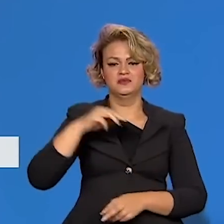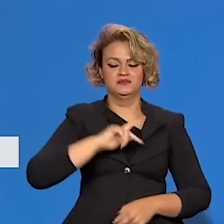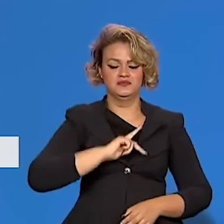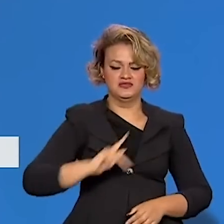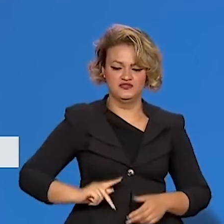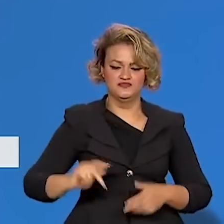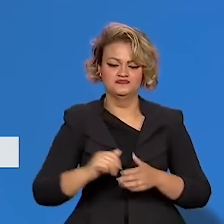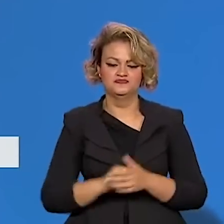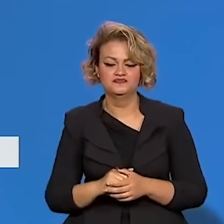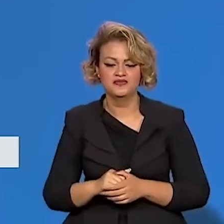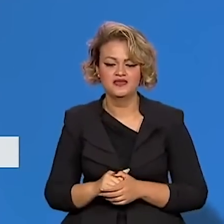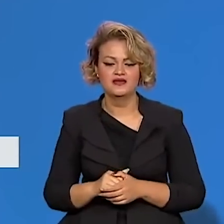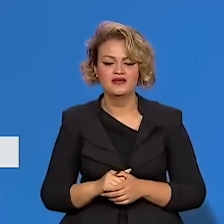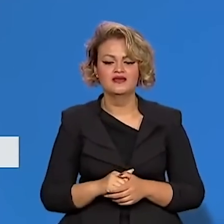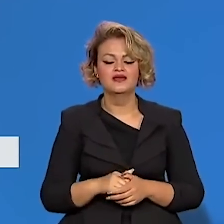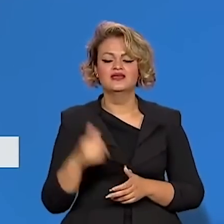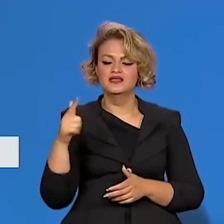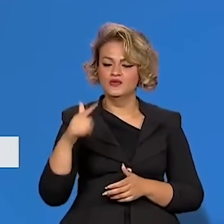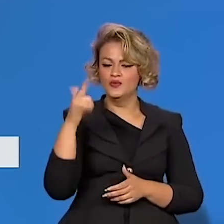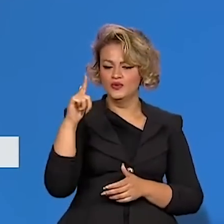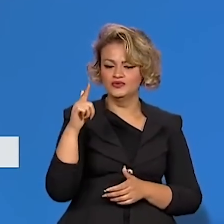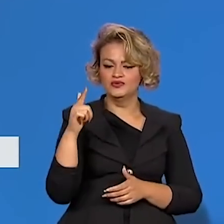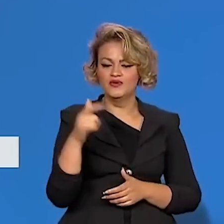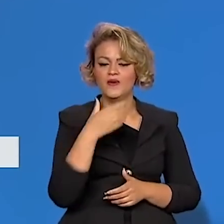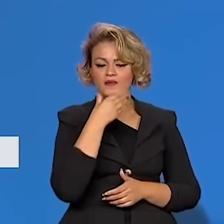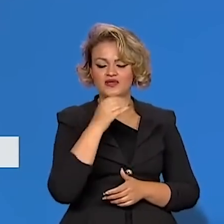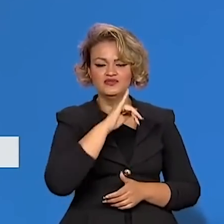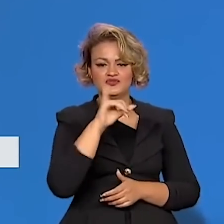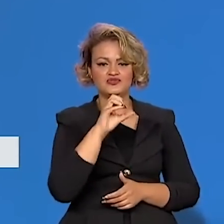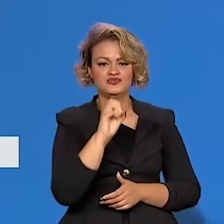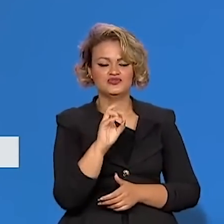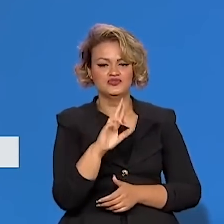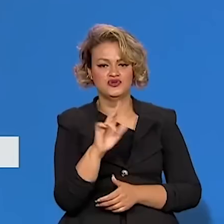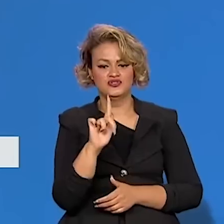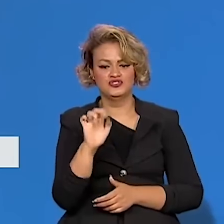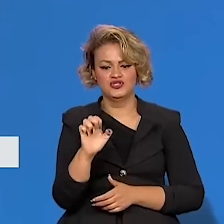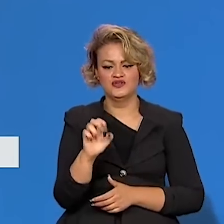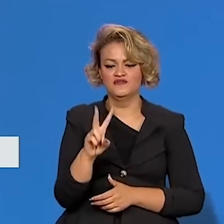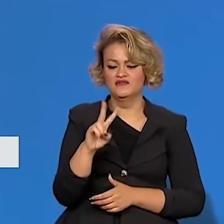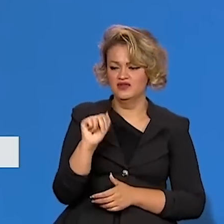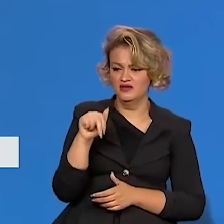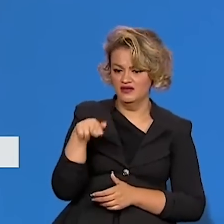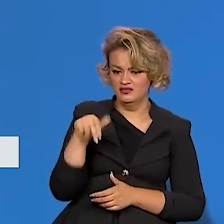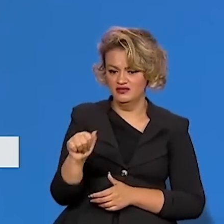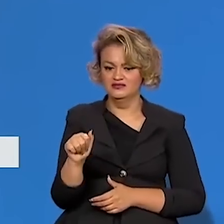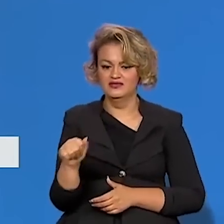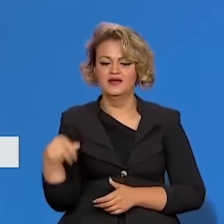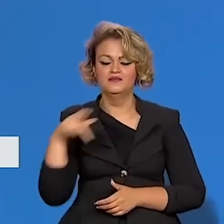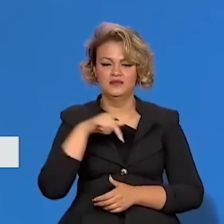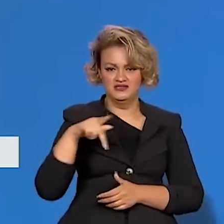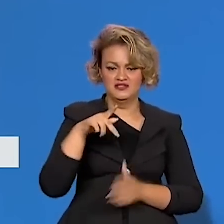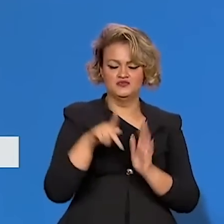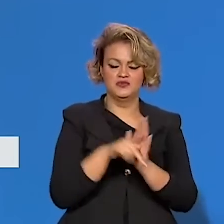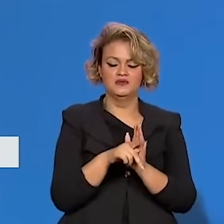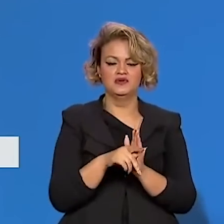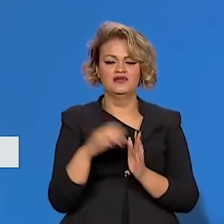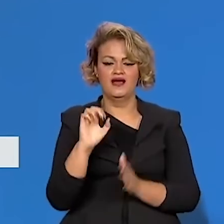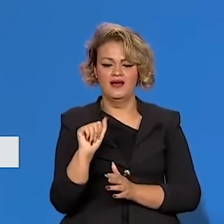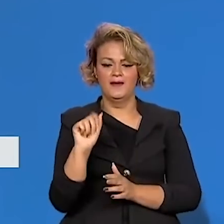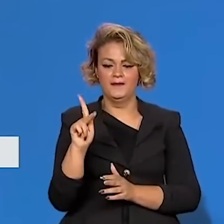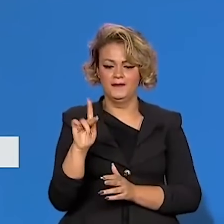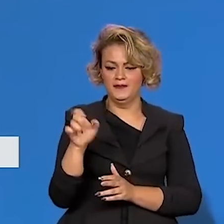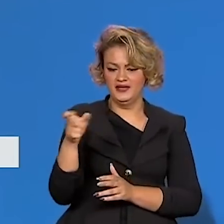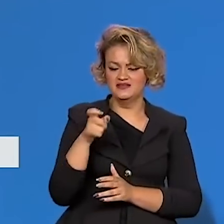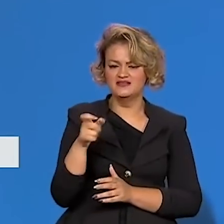Portugal e o meu companheiro Jorge Viana nova Presidente O